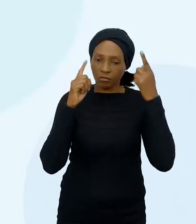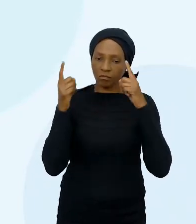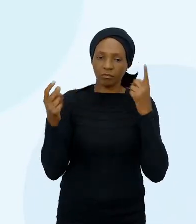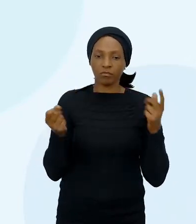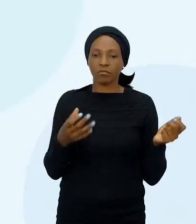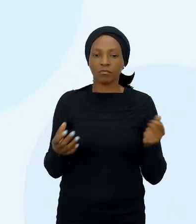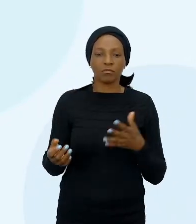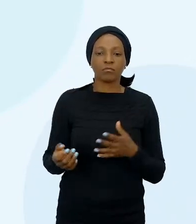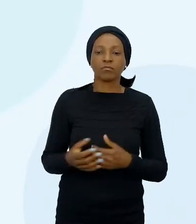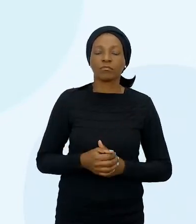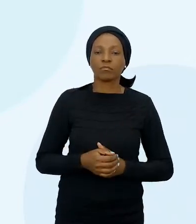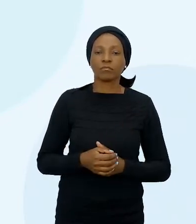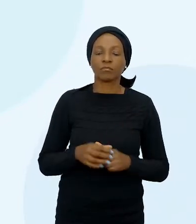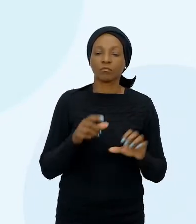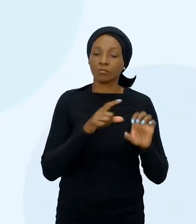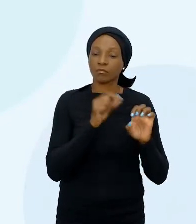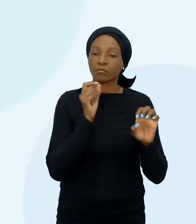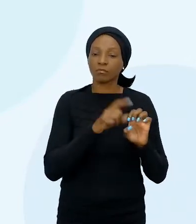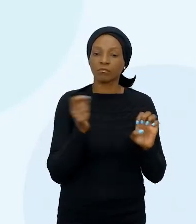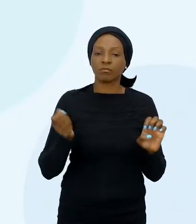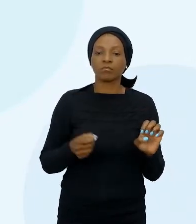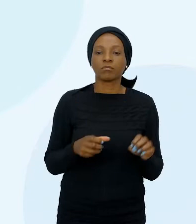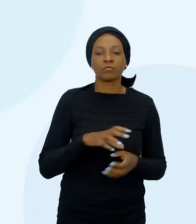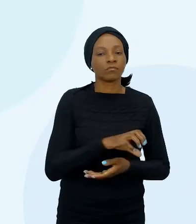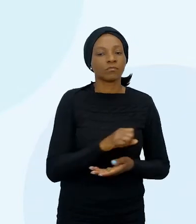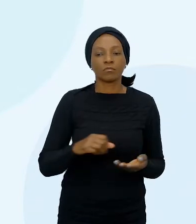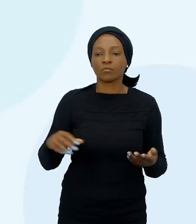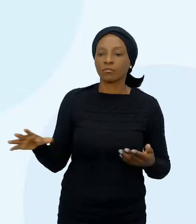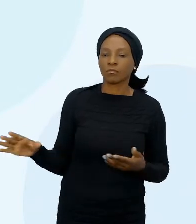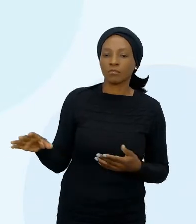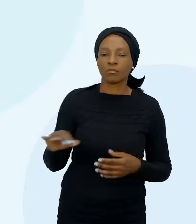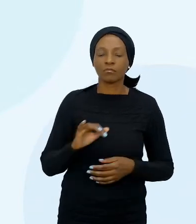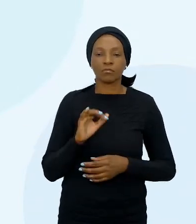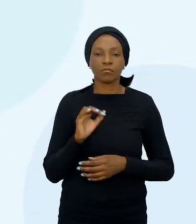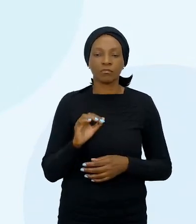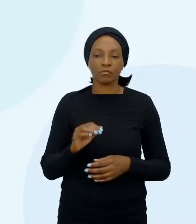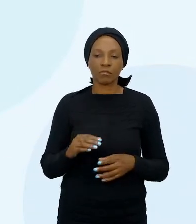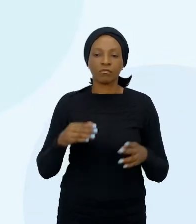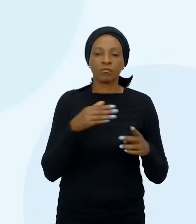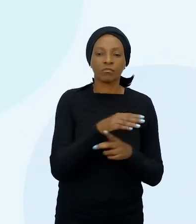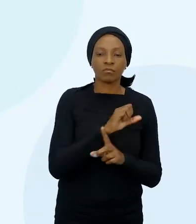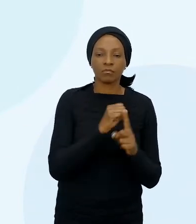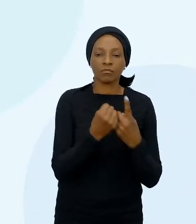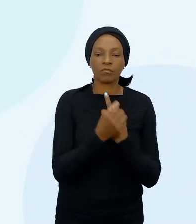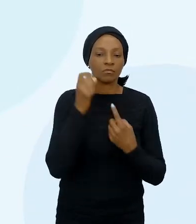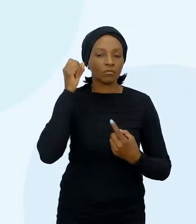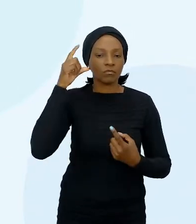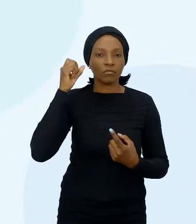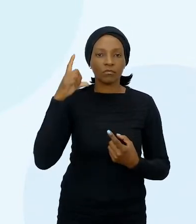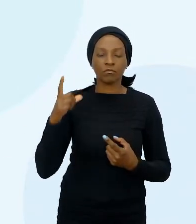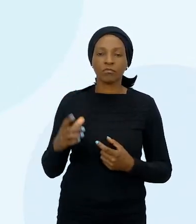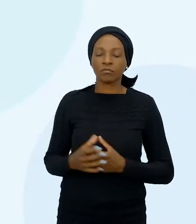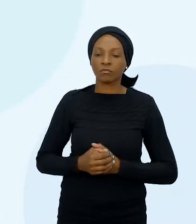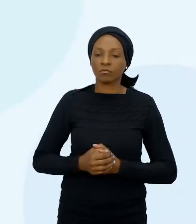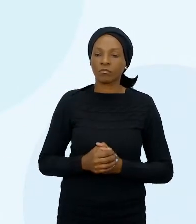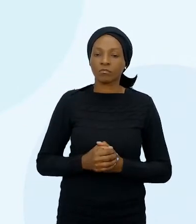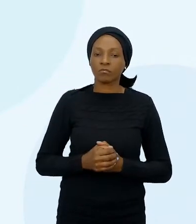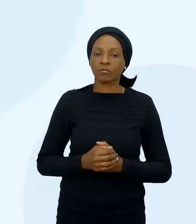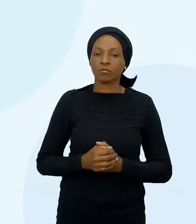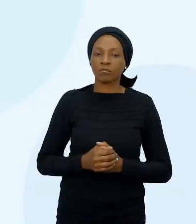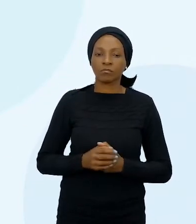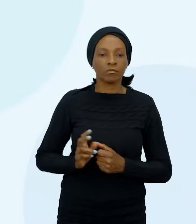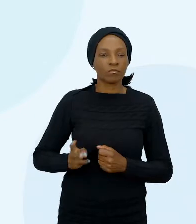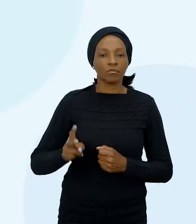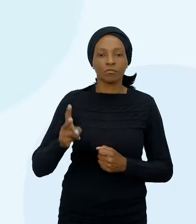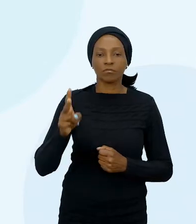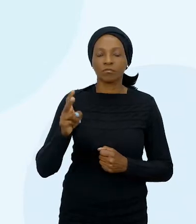né, empreendedorismo e mediação e intervenção sociocultural. Tá? Seguindo